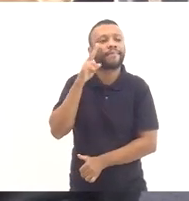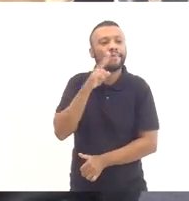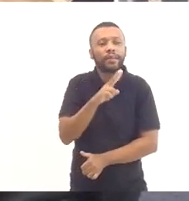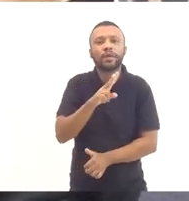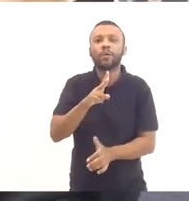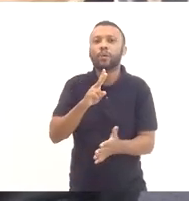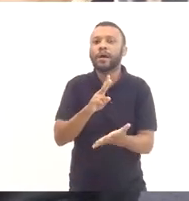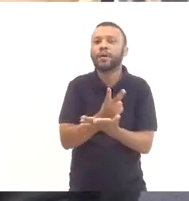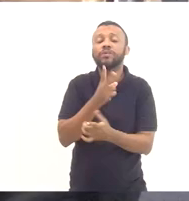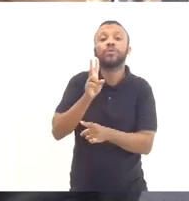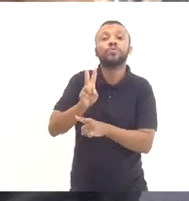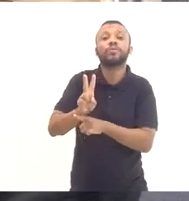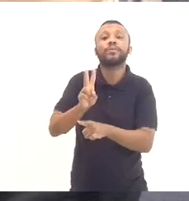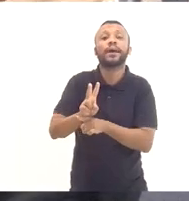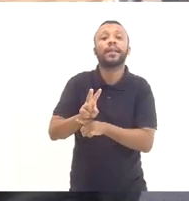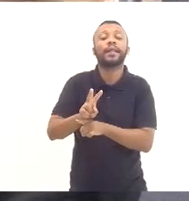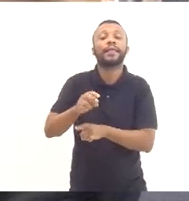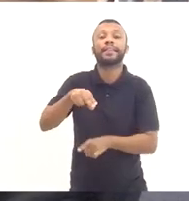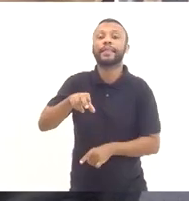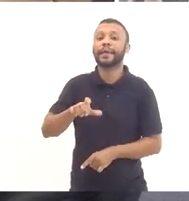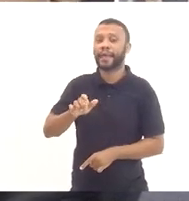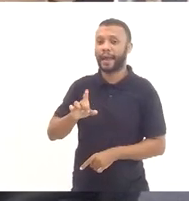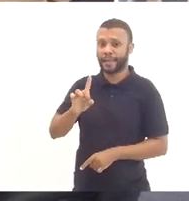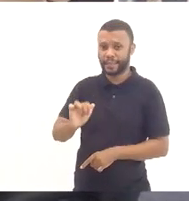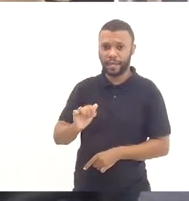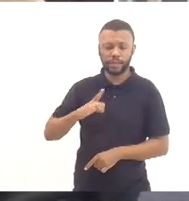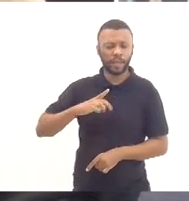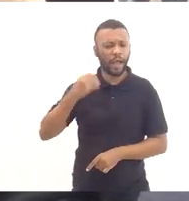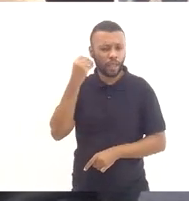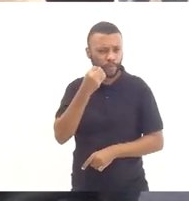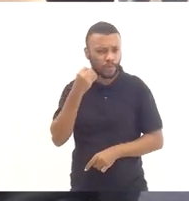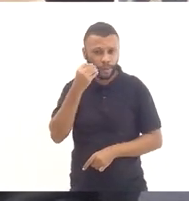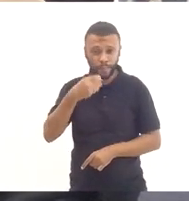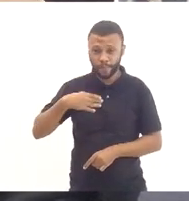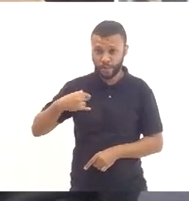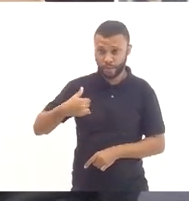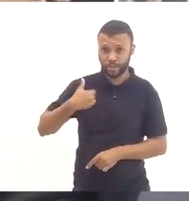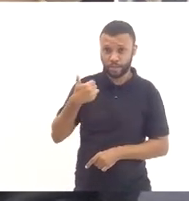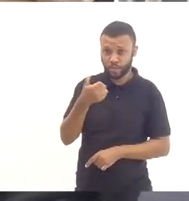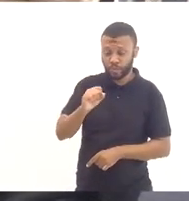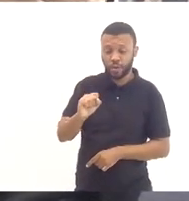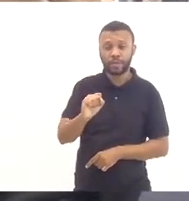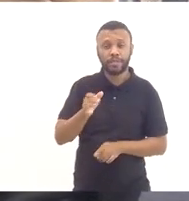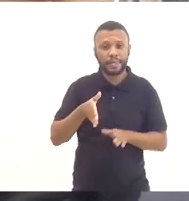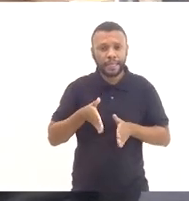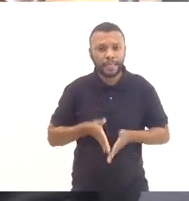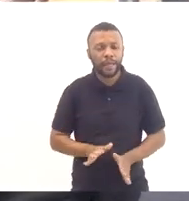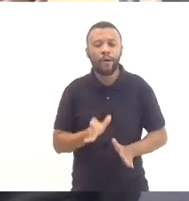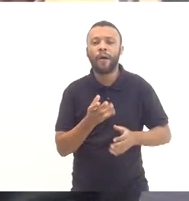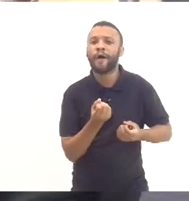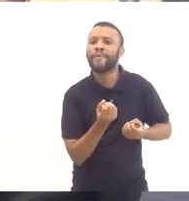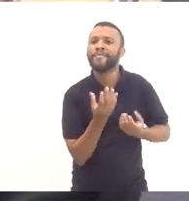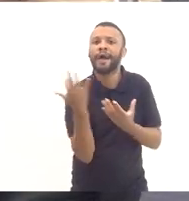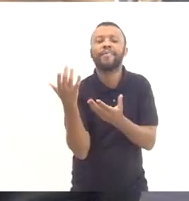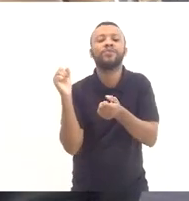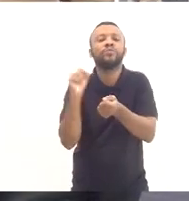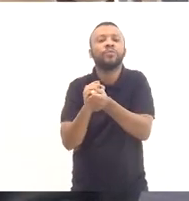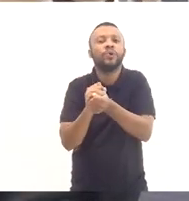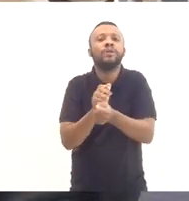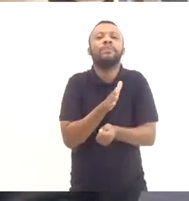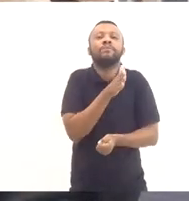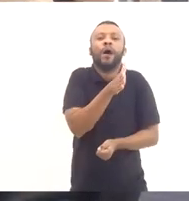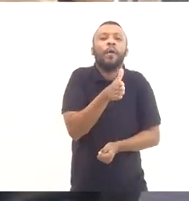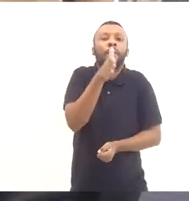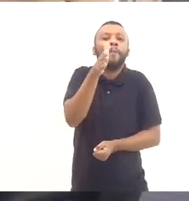tá e eu já assim eu falo por experiência meu filho tem 18 anos desde que ele nasceu viajo com ele Desde que ele vai ser o brilho na justiça só